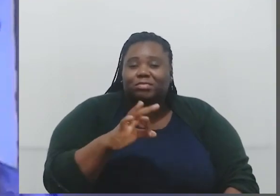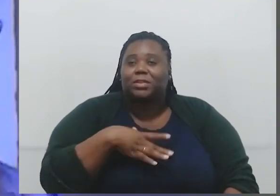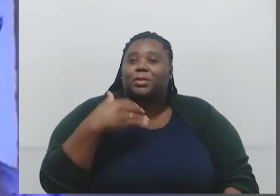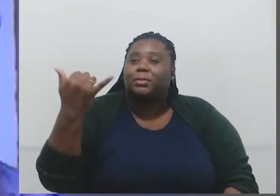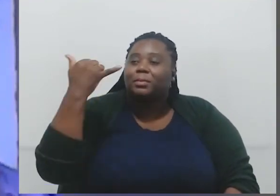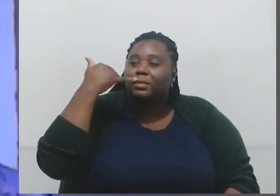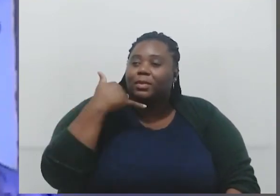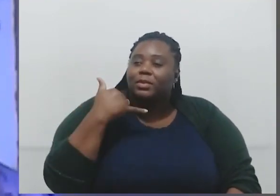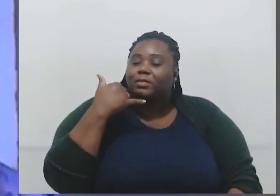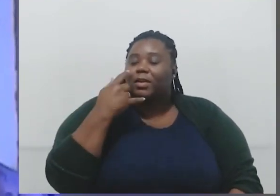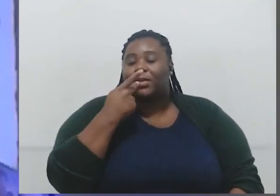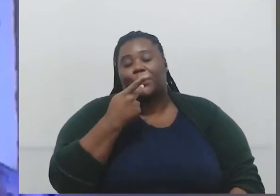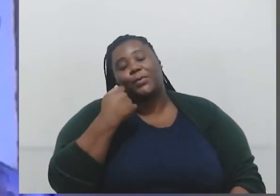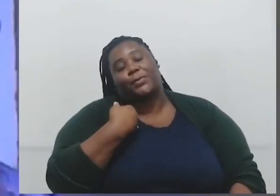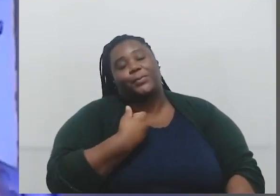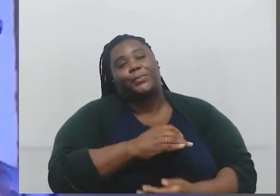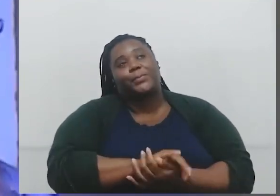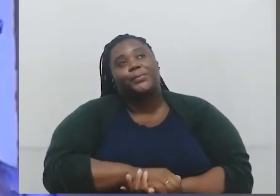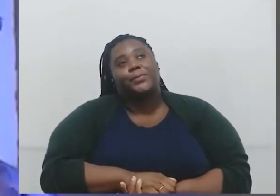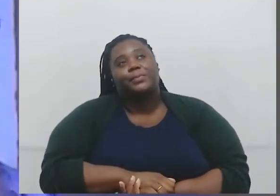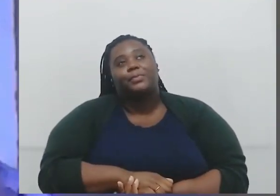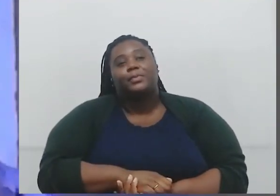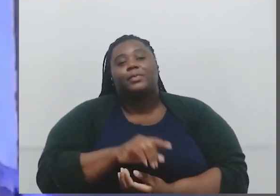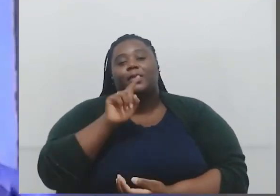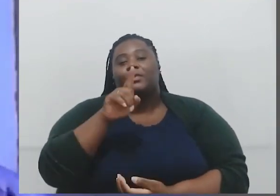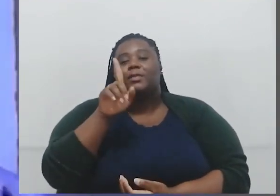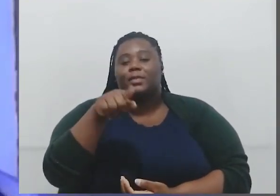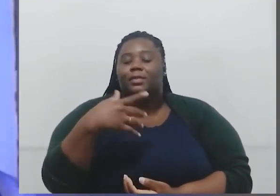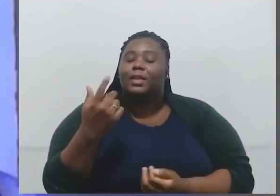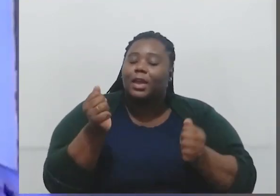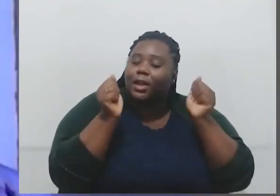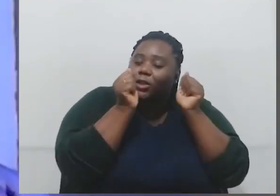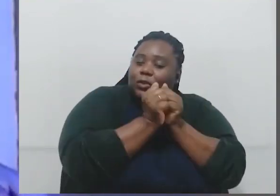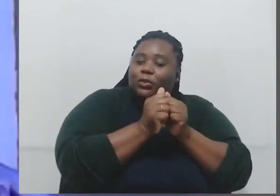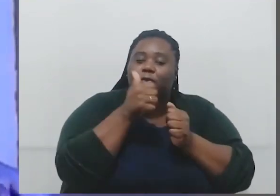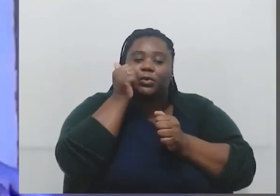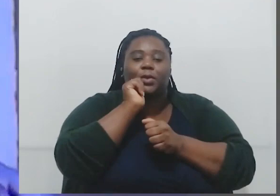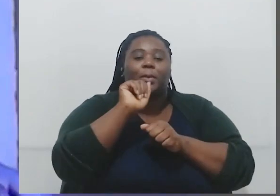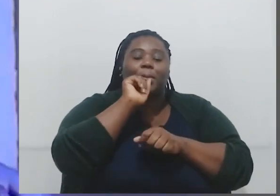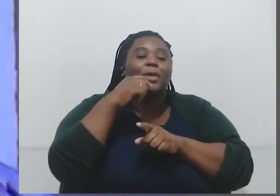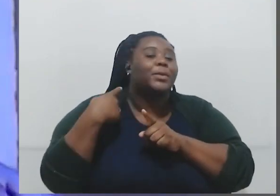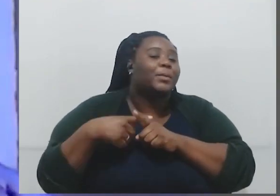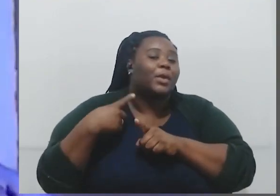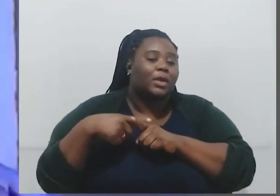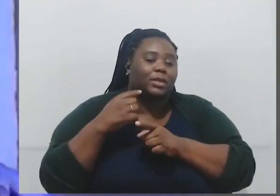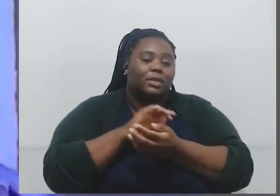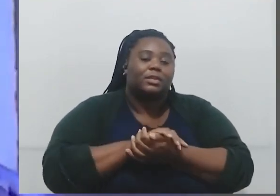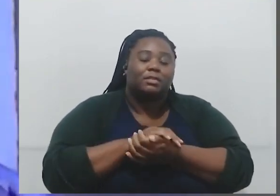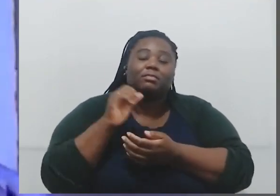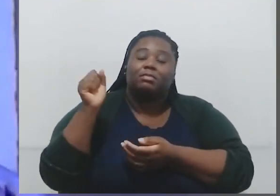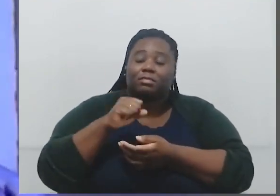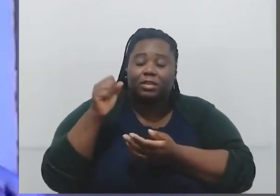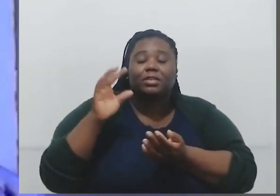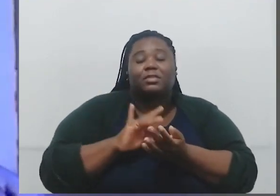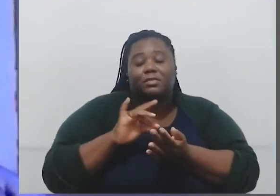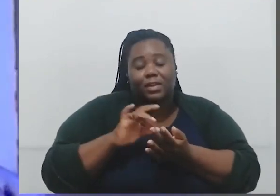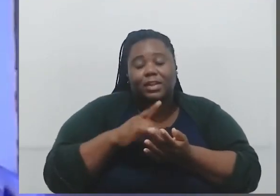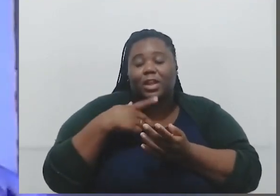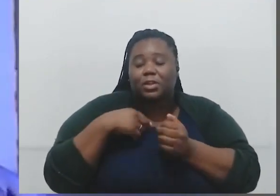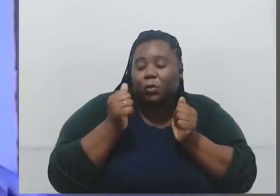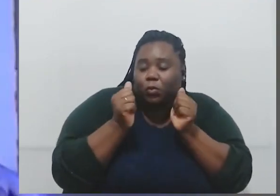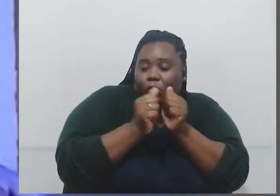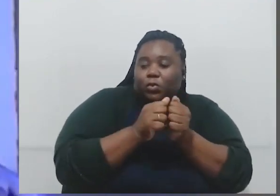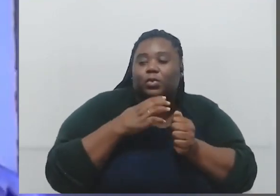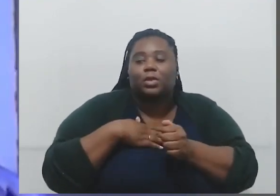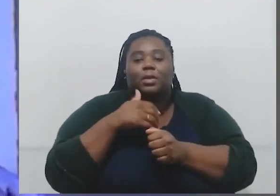muito bonita. Ela falou assim, você é muito apegado à sua mãe, aí eu falei assim, sim, verdade, sou muito apegado à minha mãe.